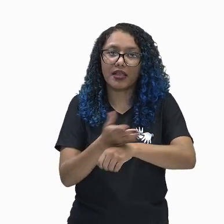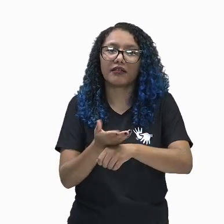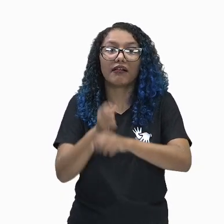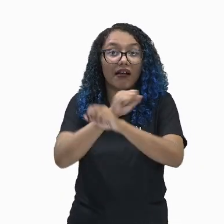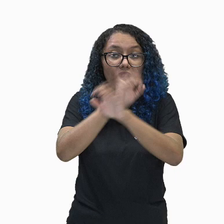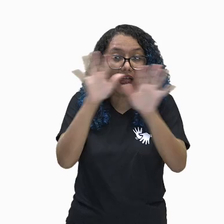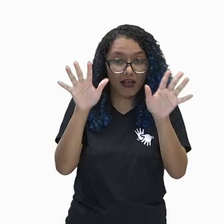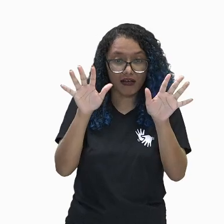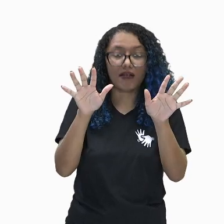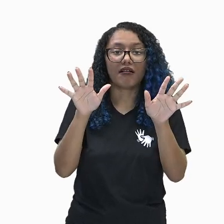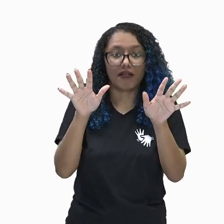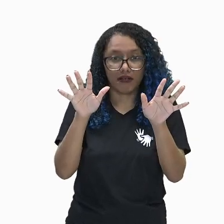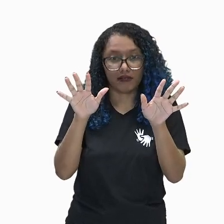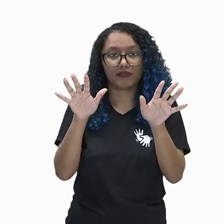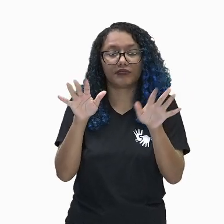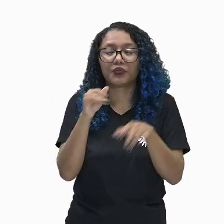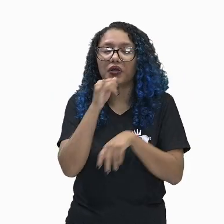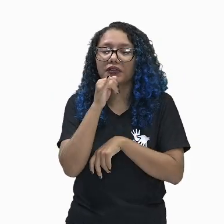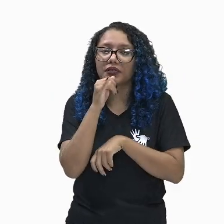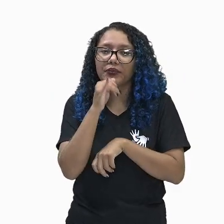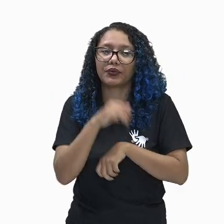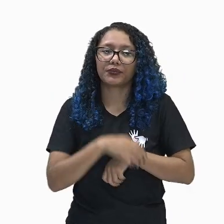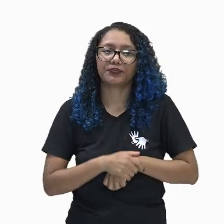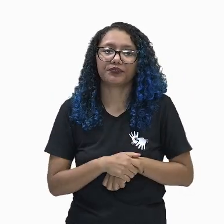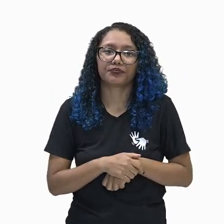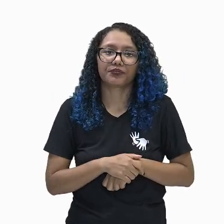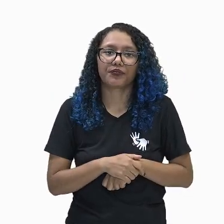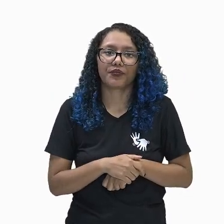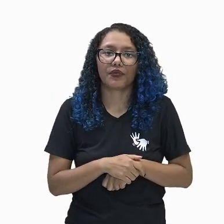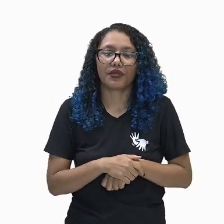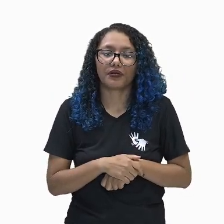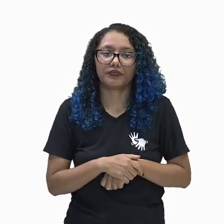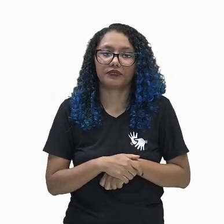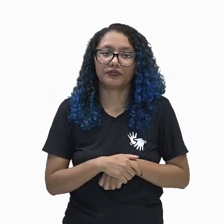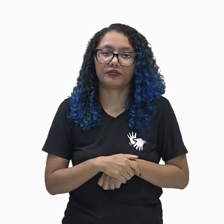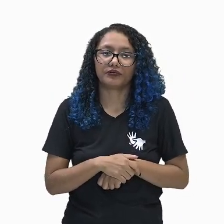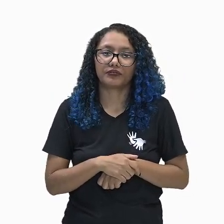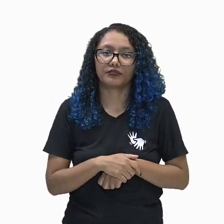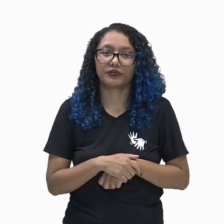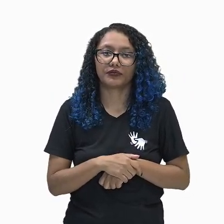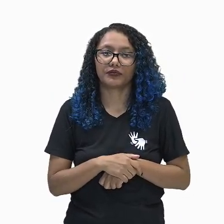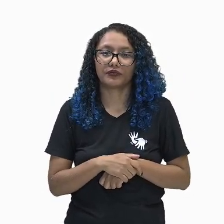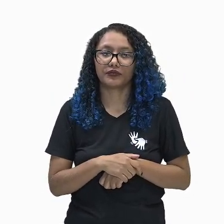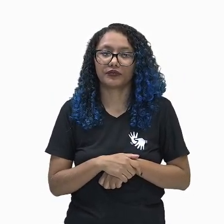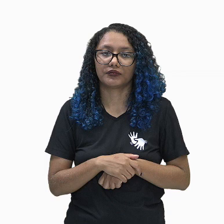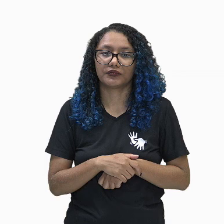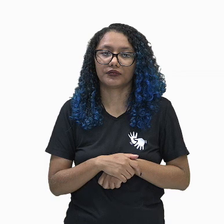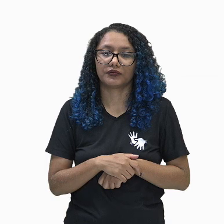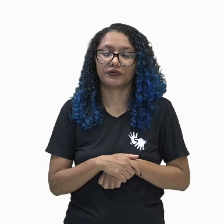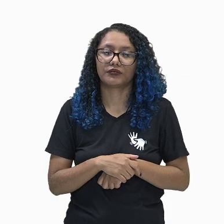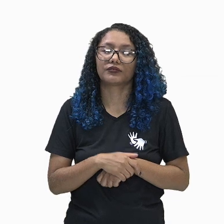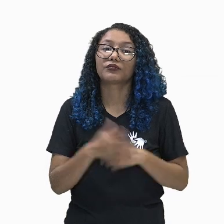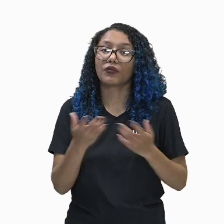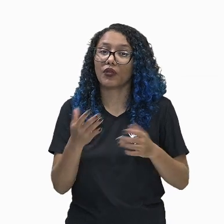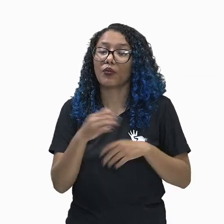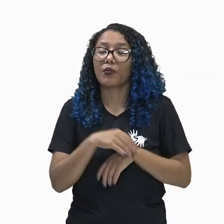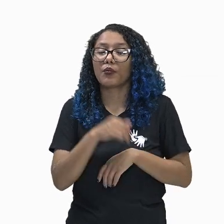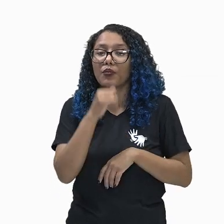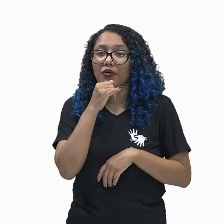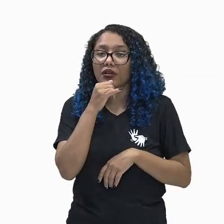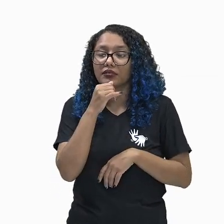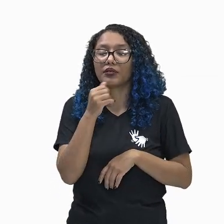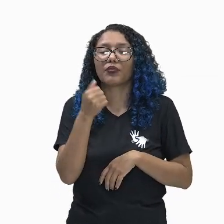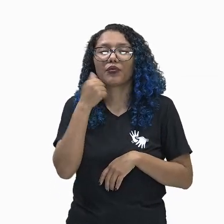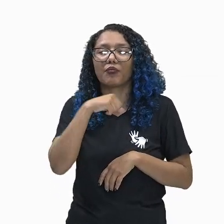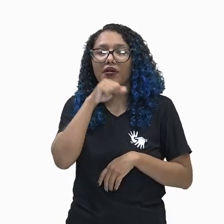assim, temos a informação, você já pode observar dos ascendentes, né, dos genitores. Temos a